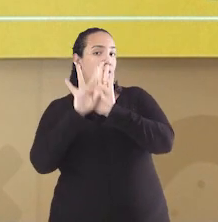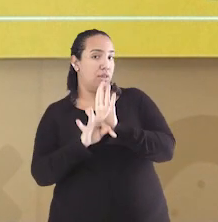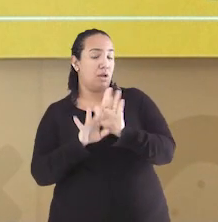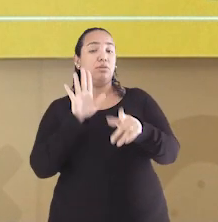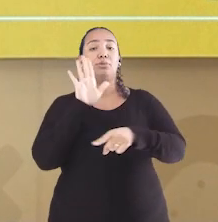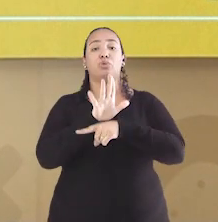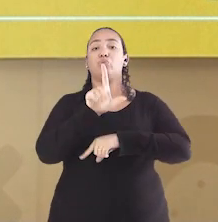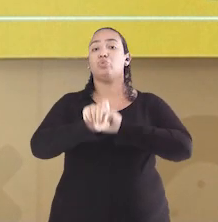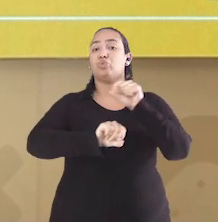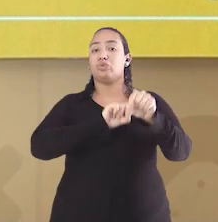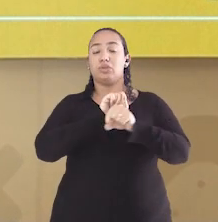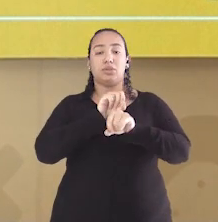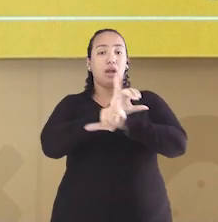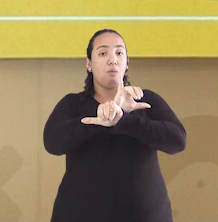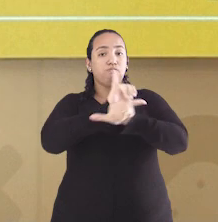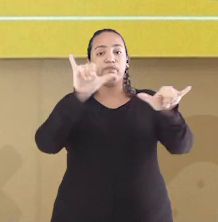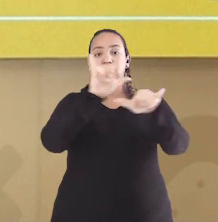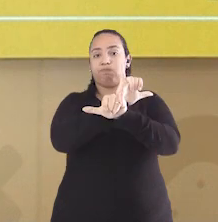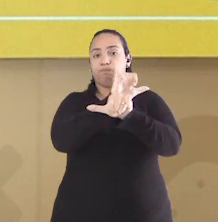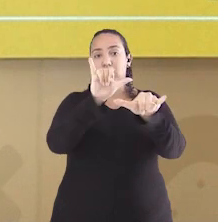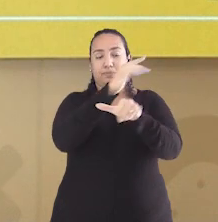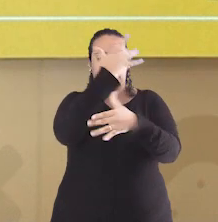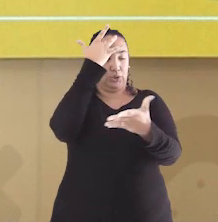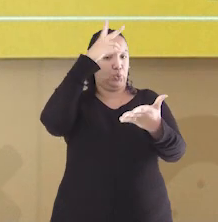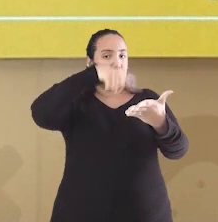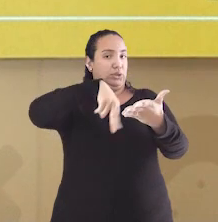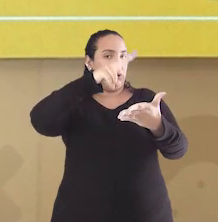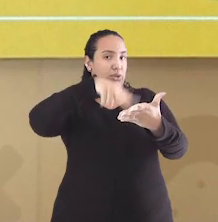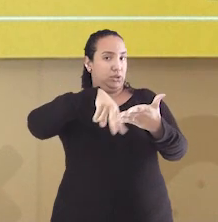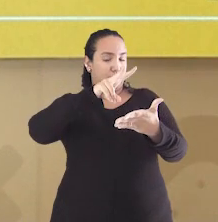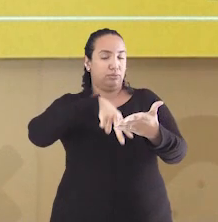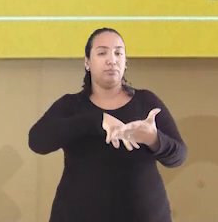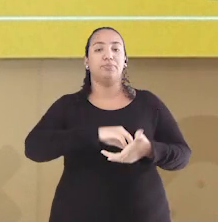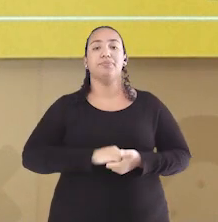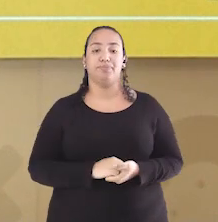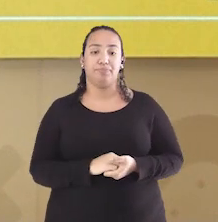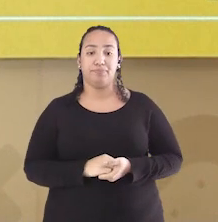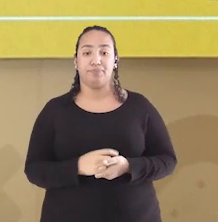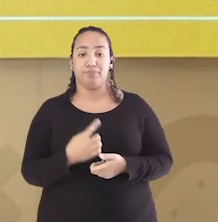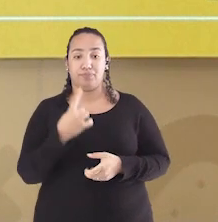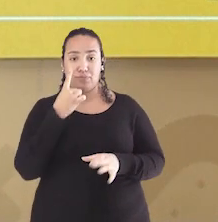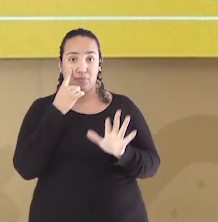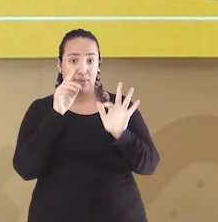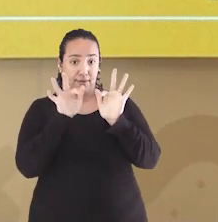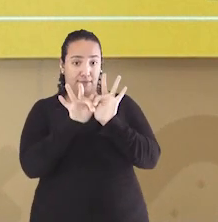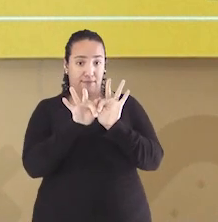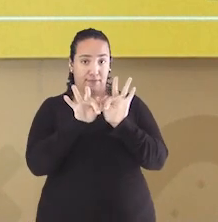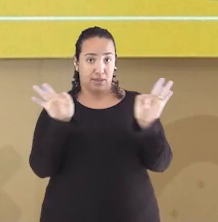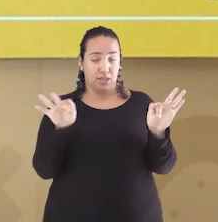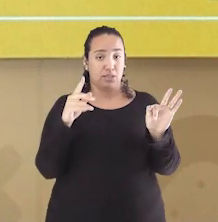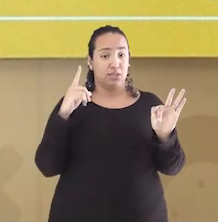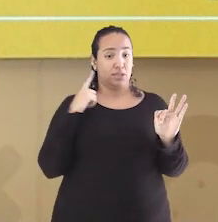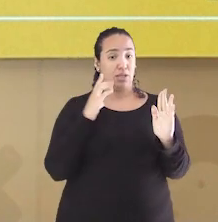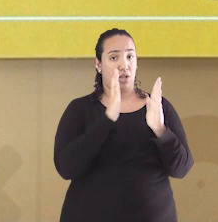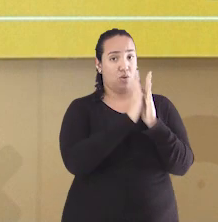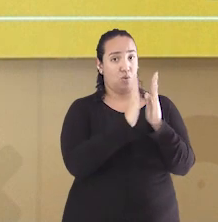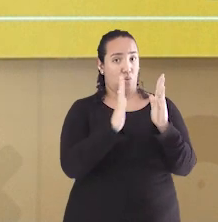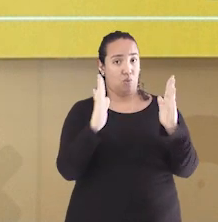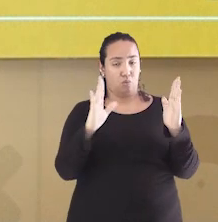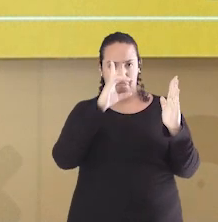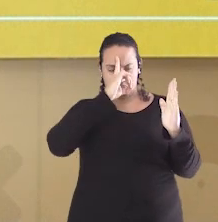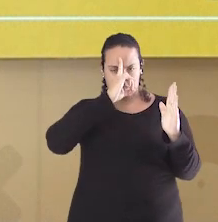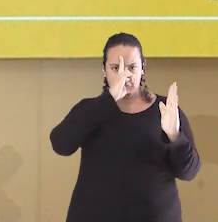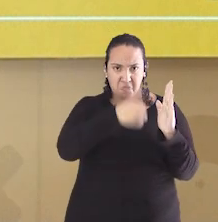auxiliam na transmissão da mensagem a ser passada para o leitor. As frases apresentam ordem, o lixo